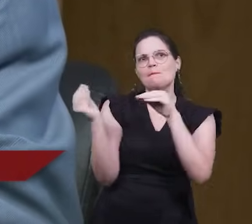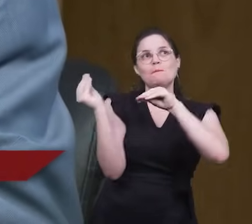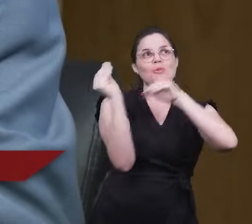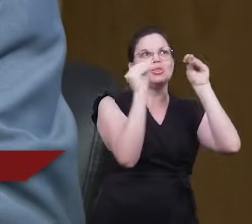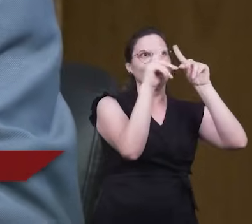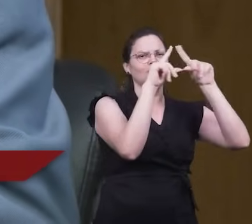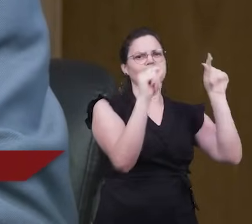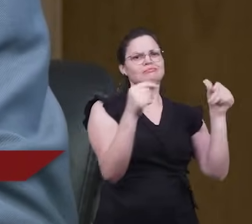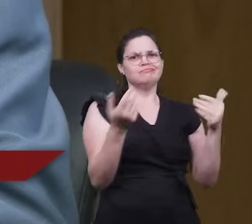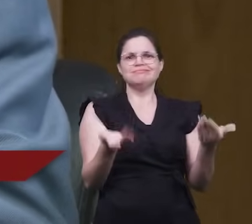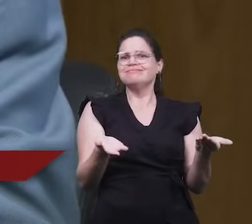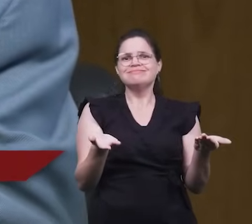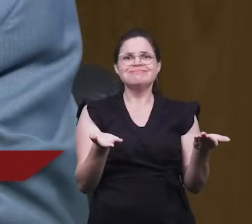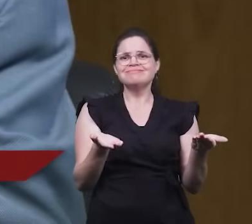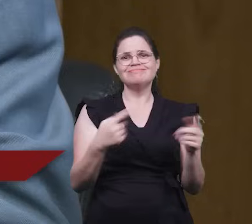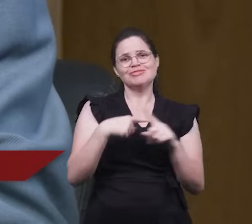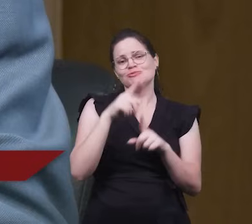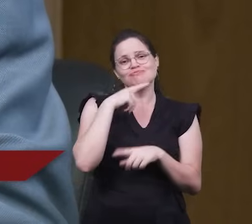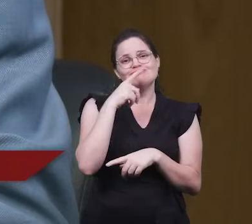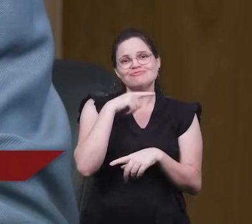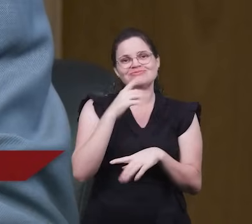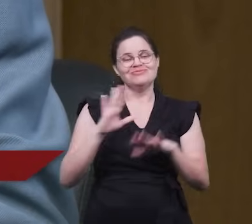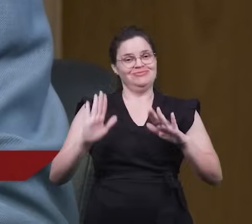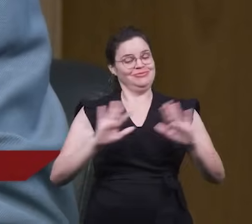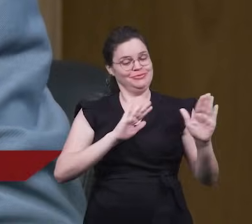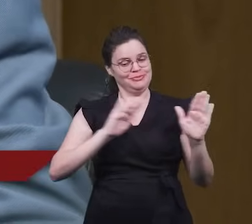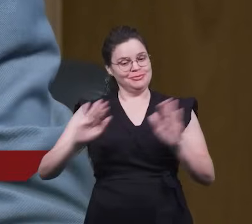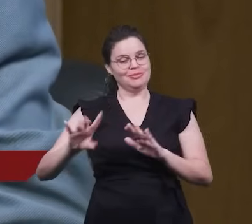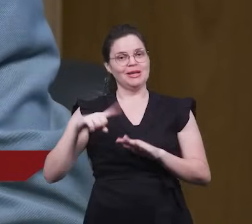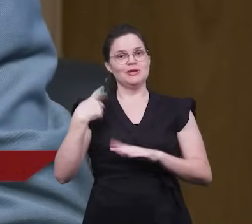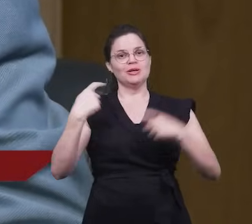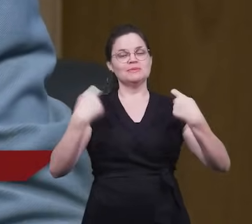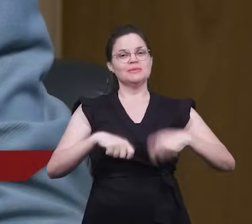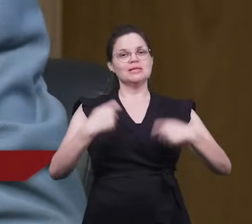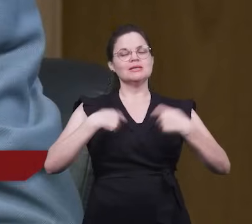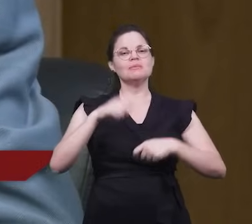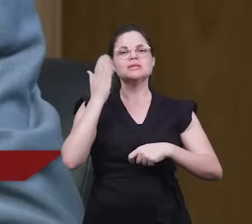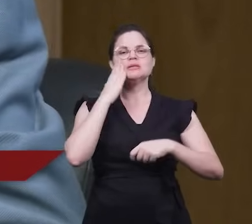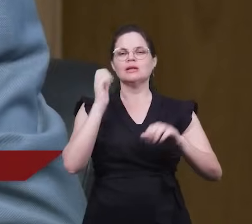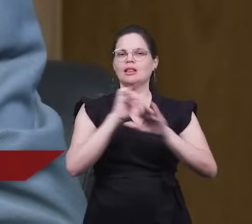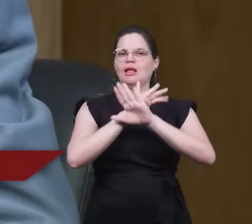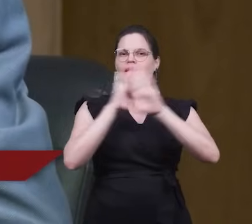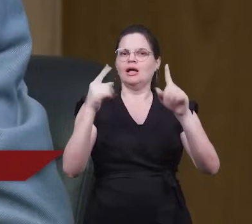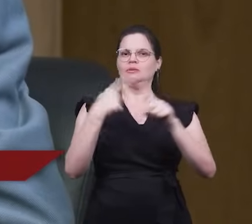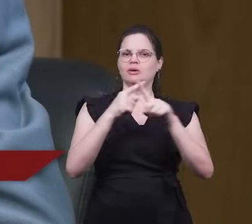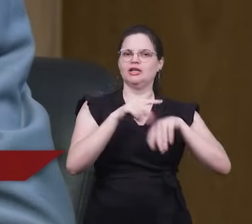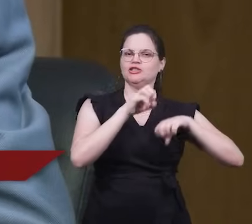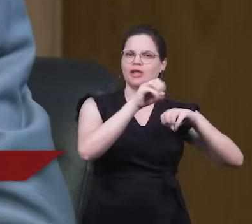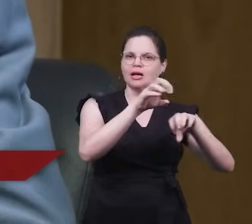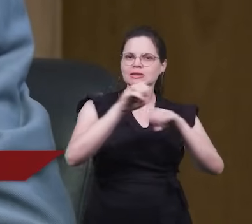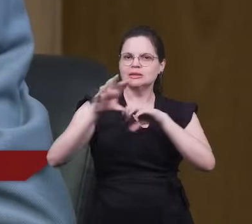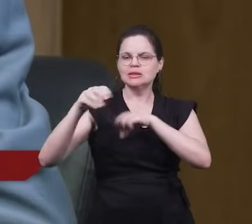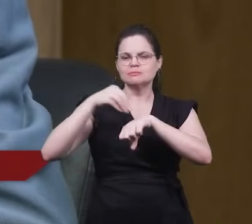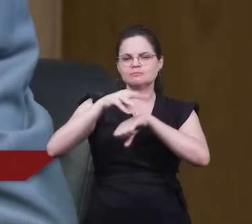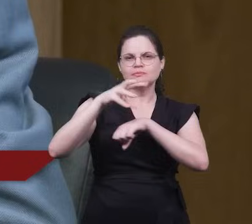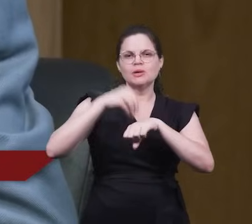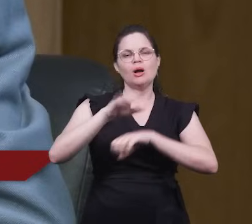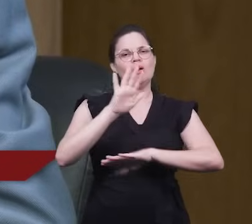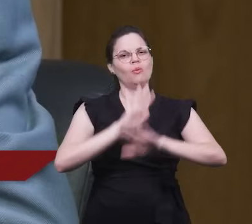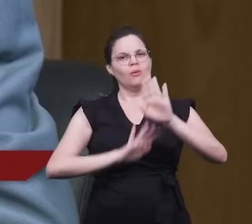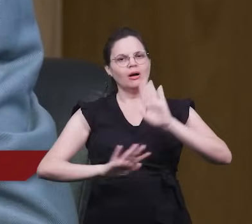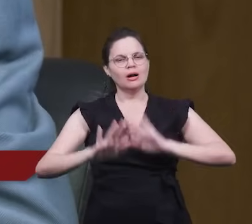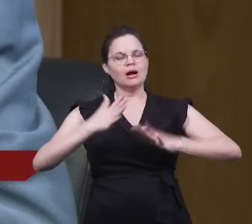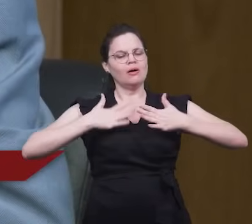vejam, meus irmãos, nós temos trazido os ensinos com cautela, com cuidado,